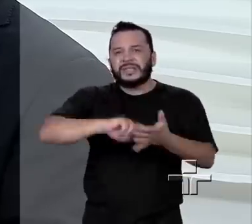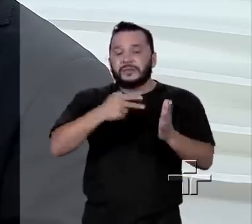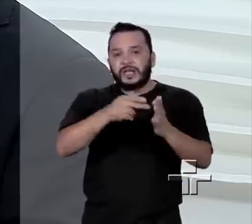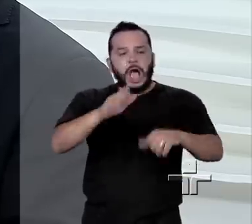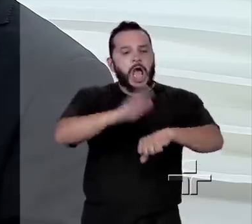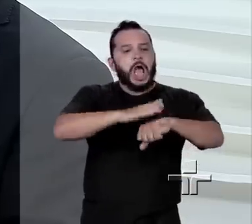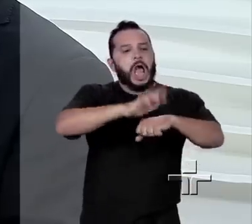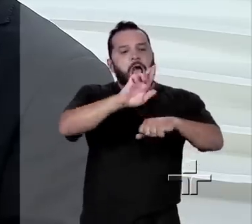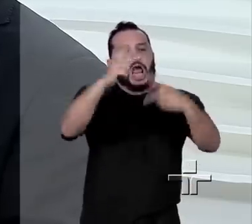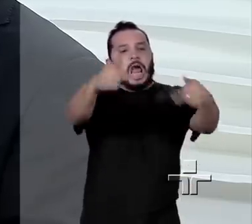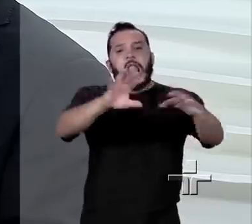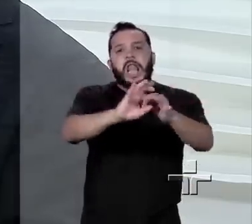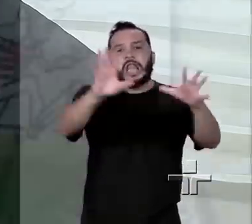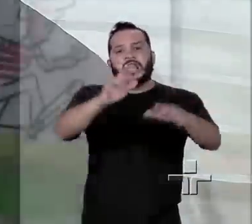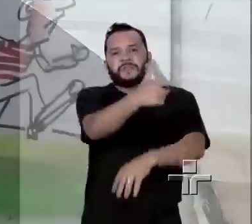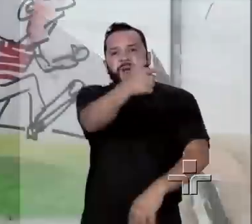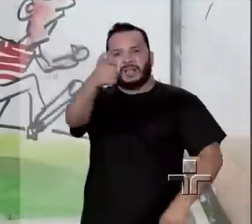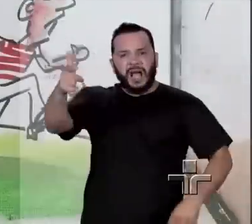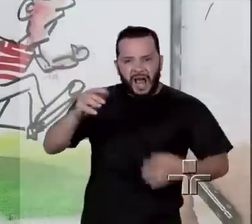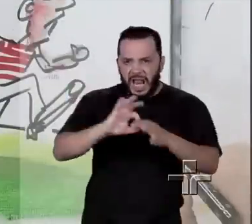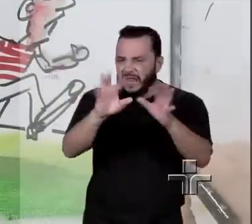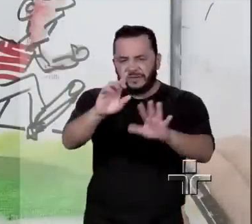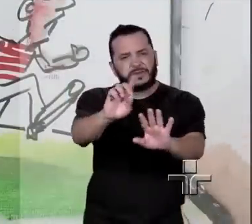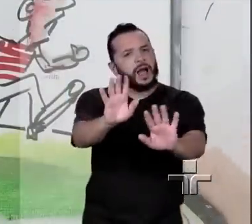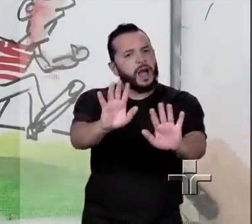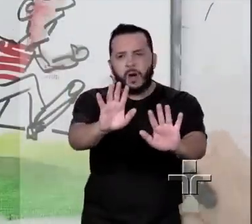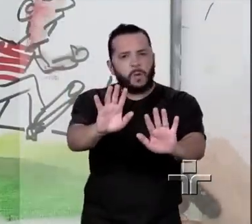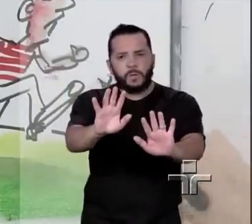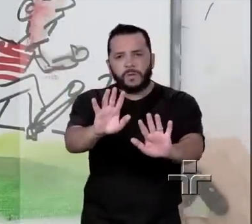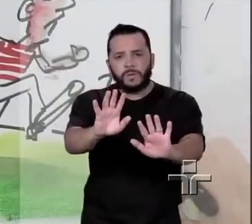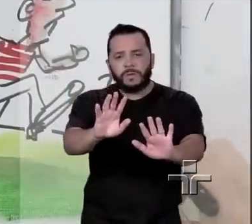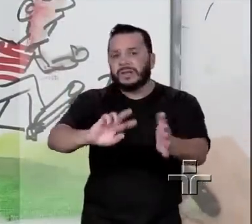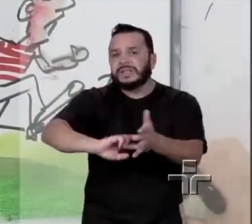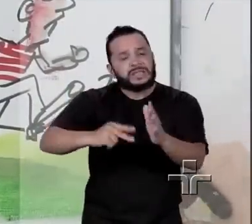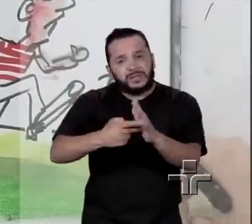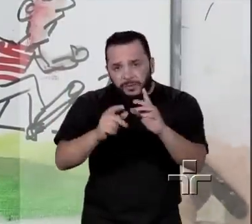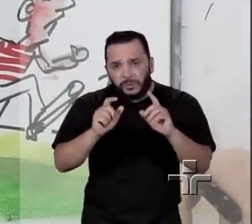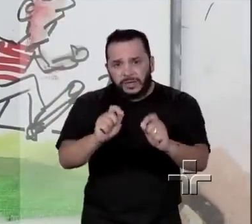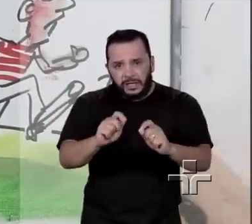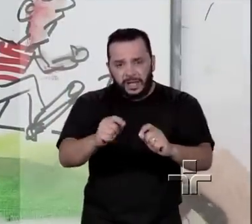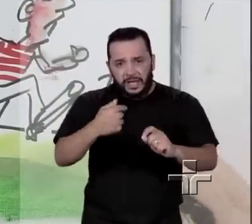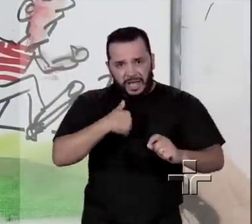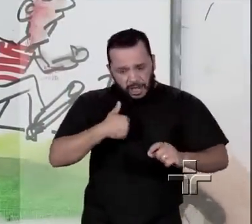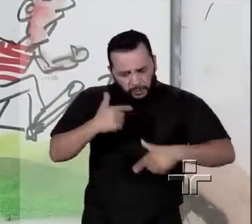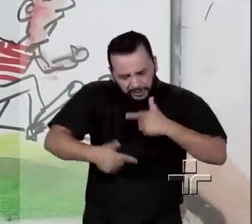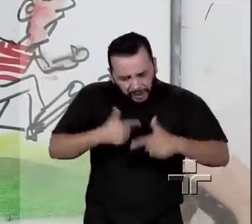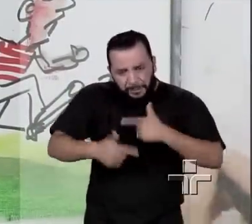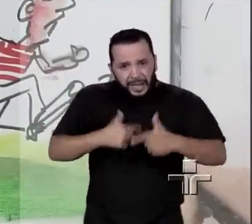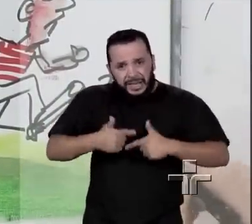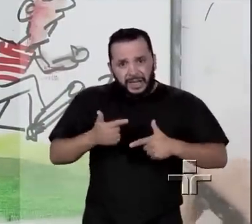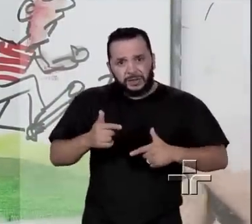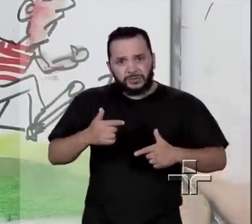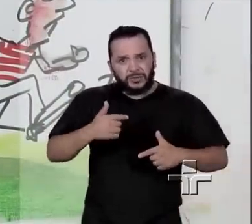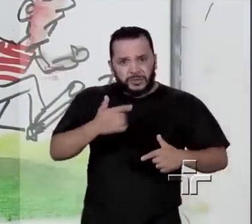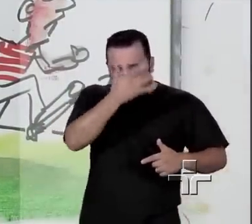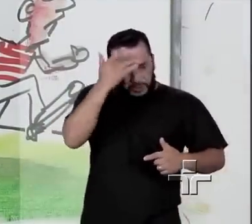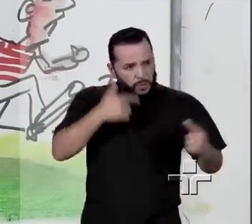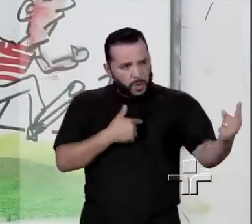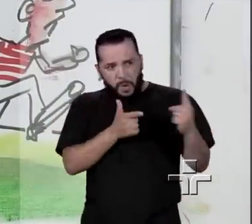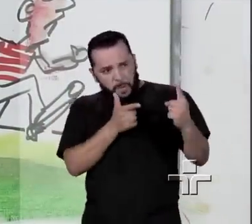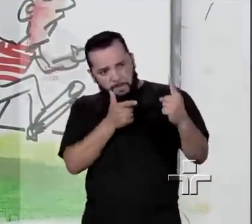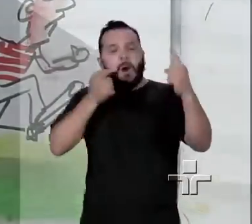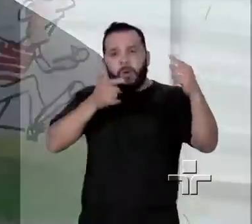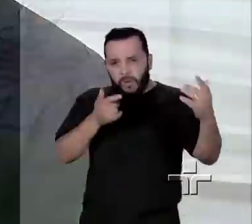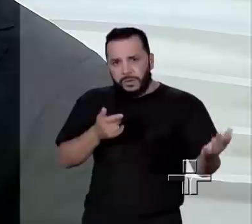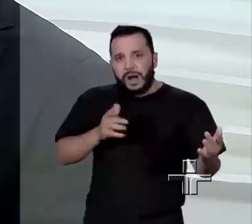não. Mas a garantia do Estado, a defesa pelo Estado. Eu tenho companheiros policiais que ficaram 20